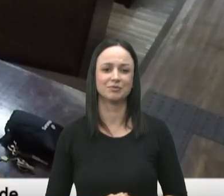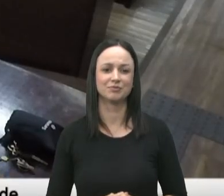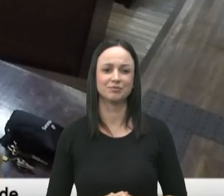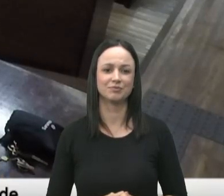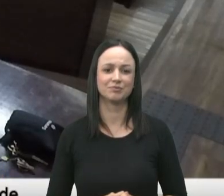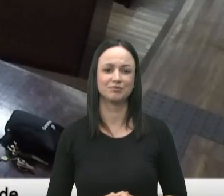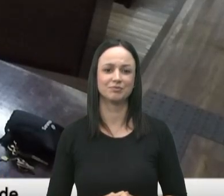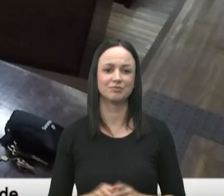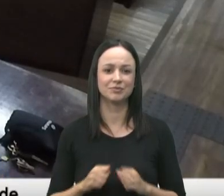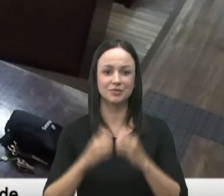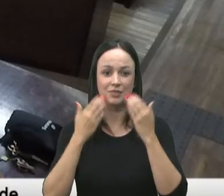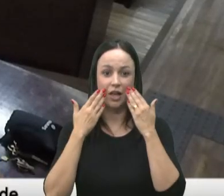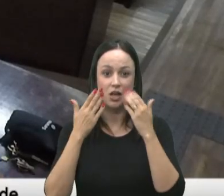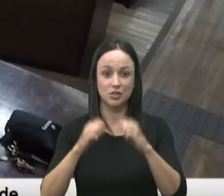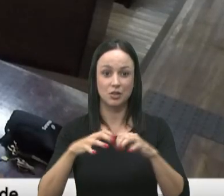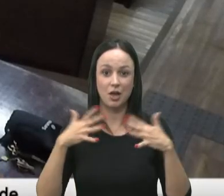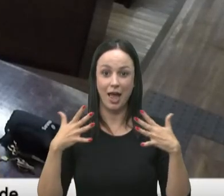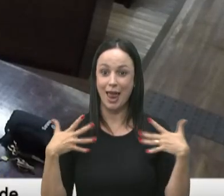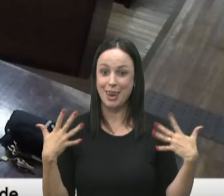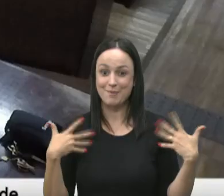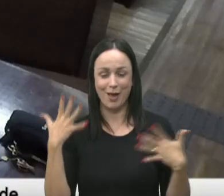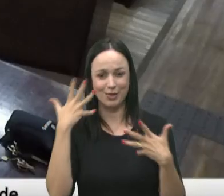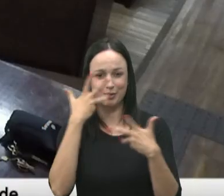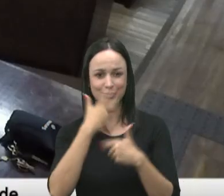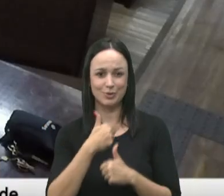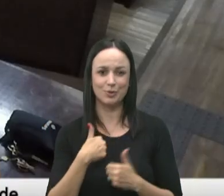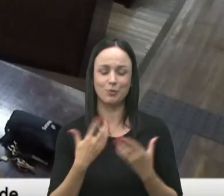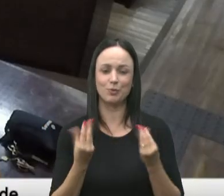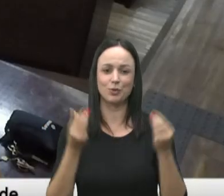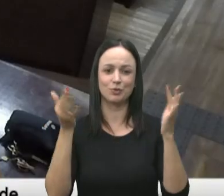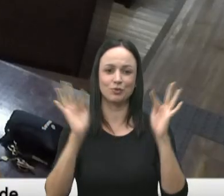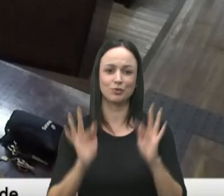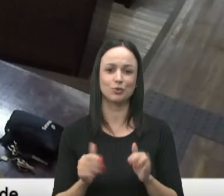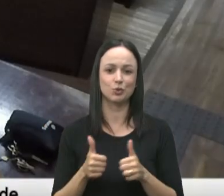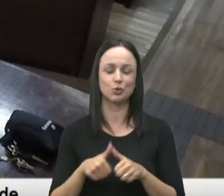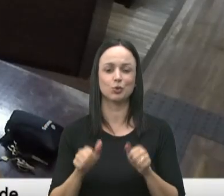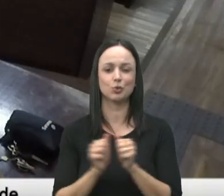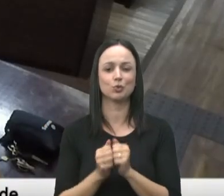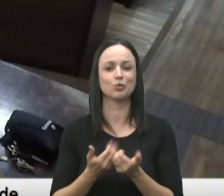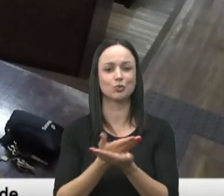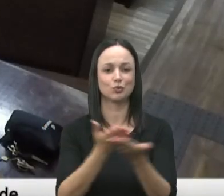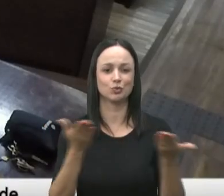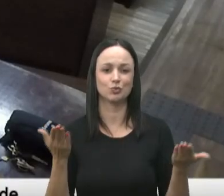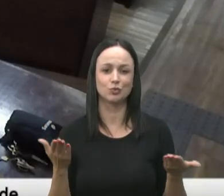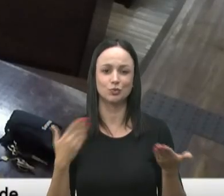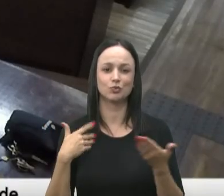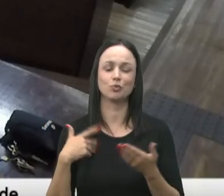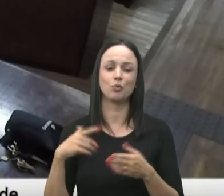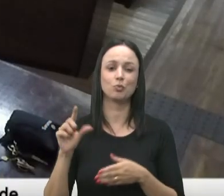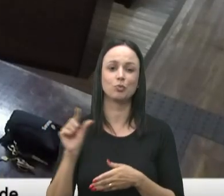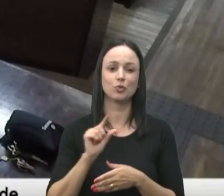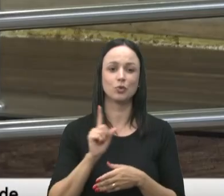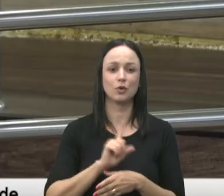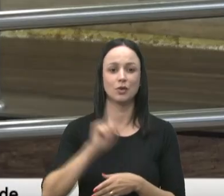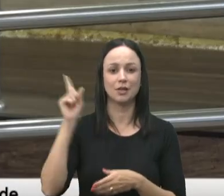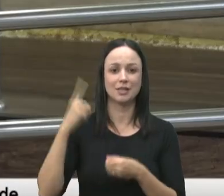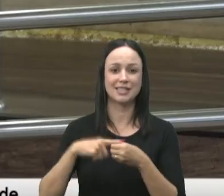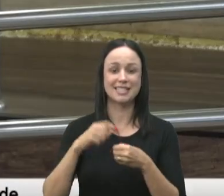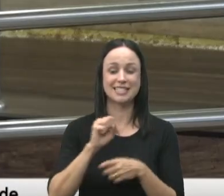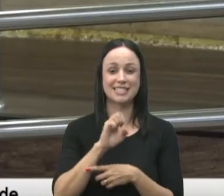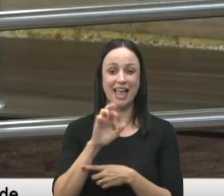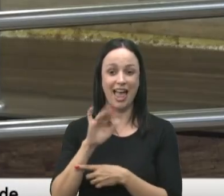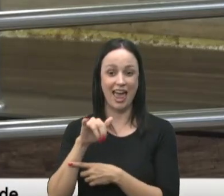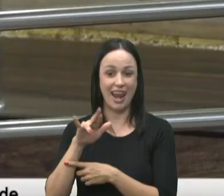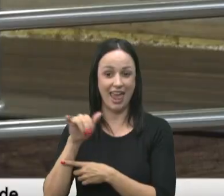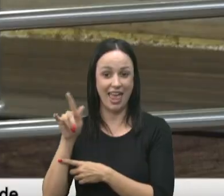Vamos fazer uma audiência bonita, animada para cima. Eu estou muito feliz de estar aqui com vocês, a trazer um pouco, porque a gente veio lá de Serra Negra do Congresso